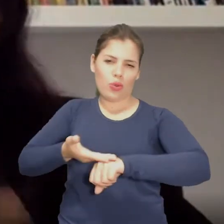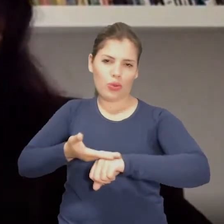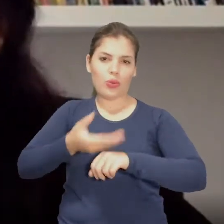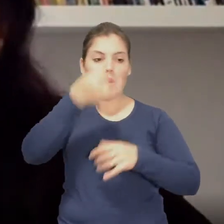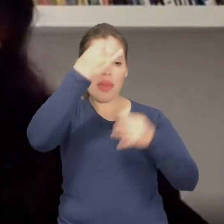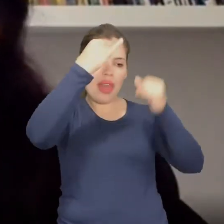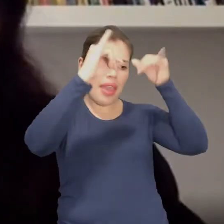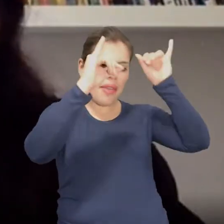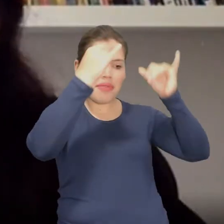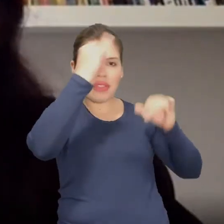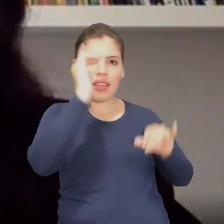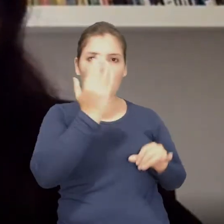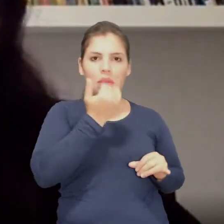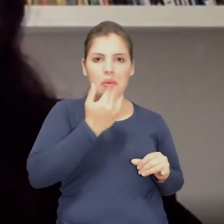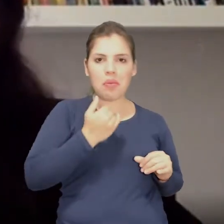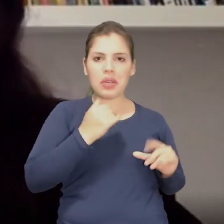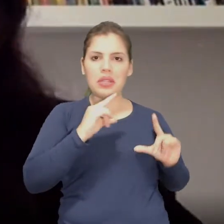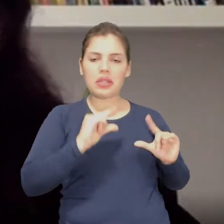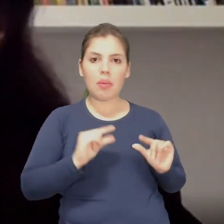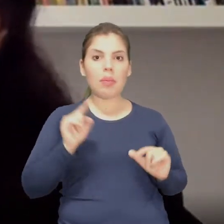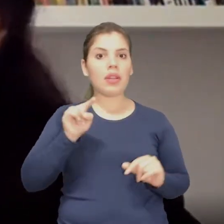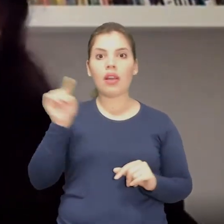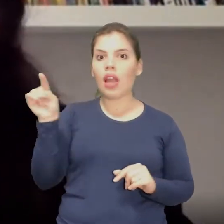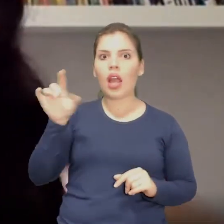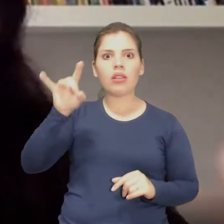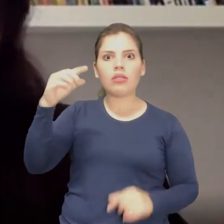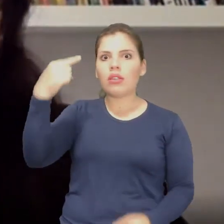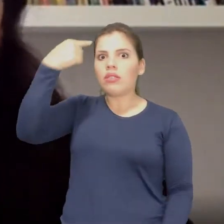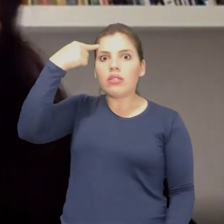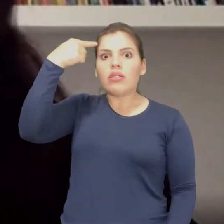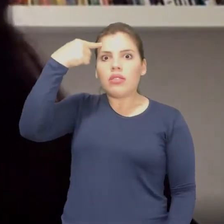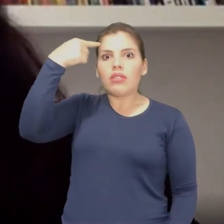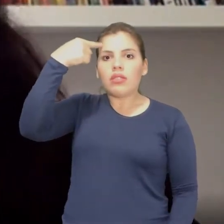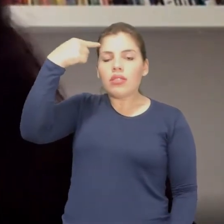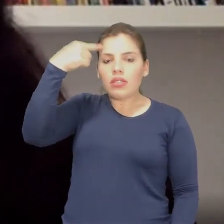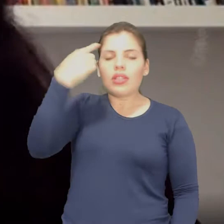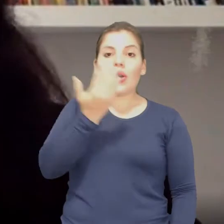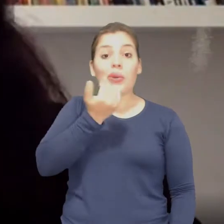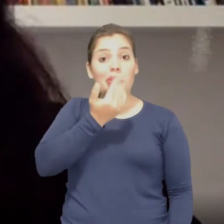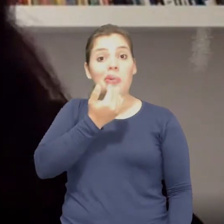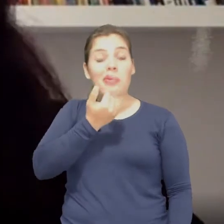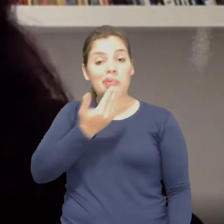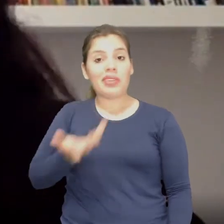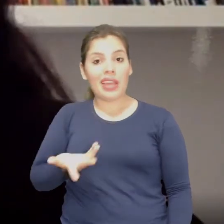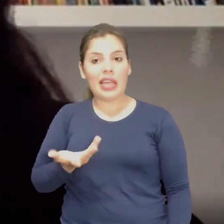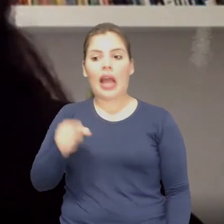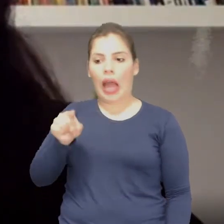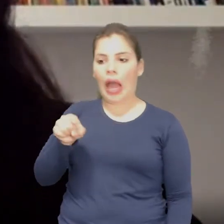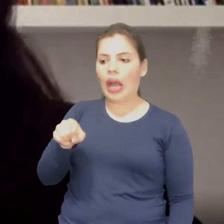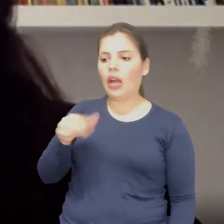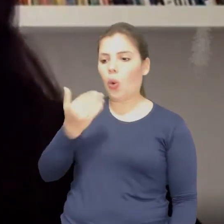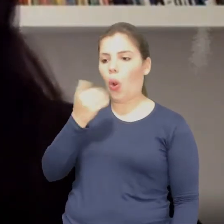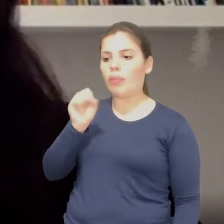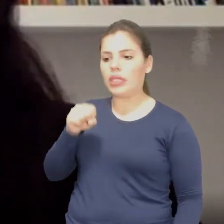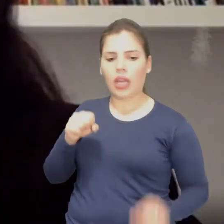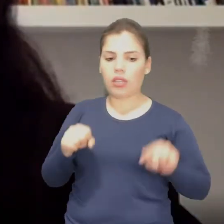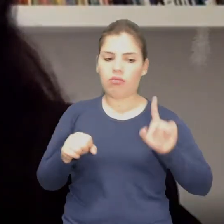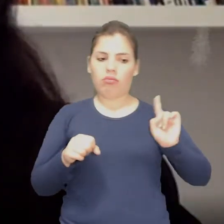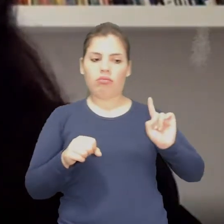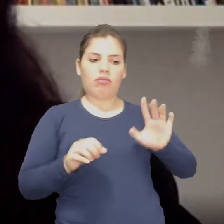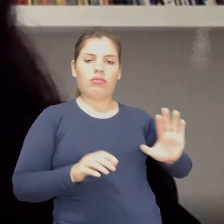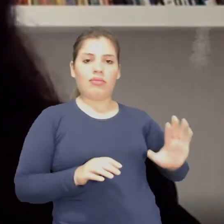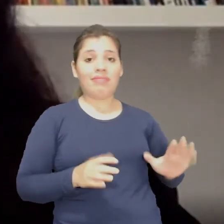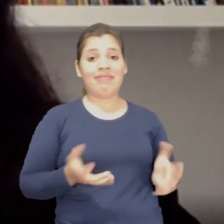gira muito em torno de comida, de alimentação, de o que comer, o que não comer. Inclusive, quanto a isso, eu acho que tem